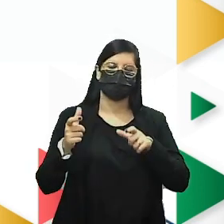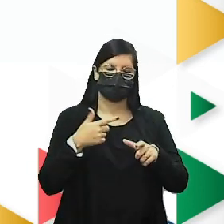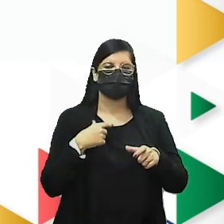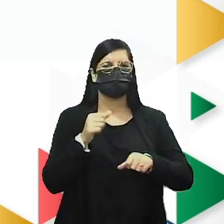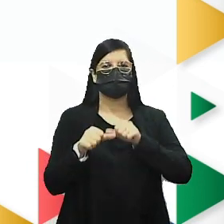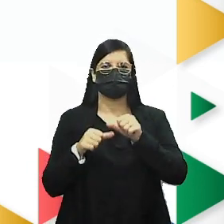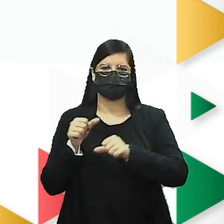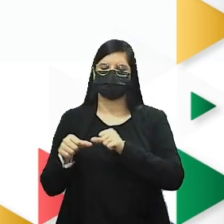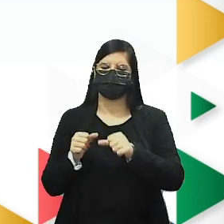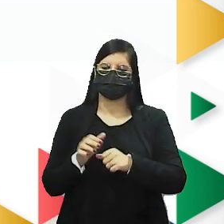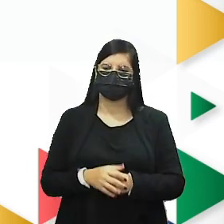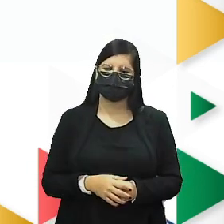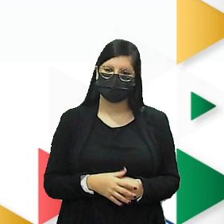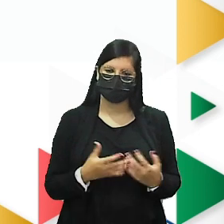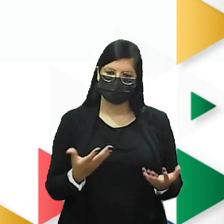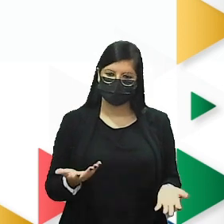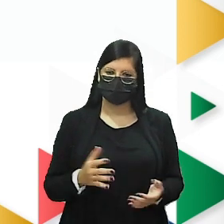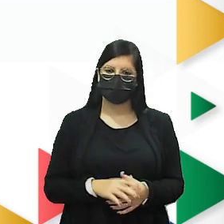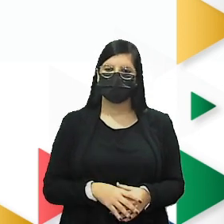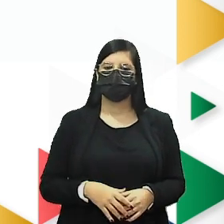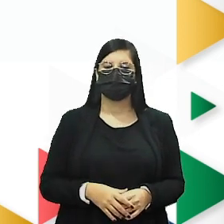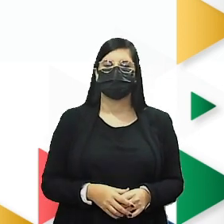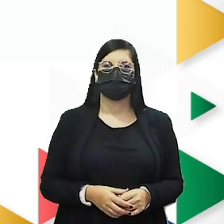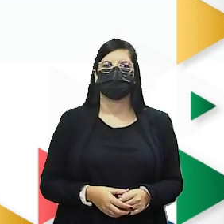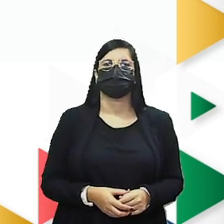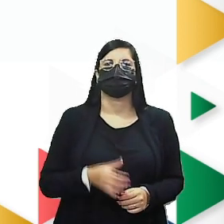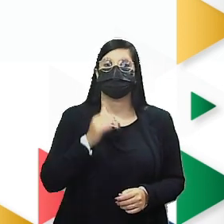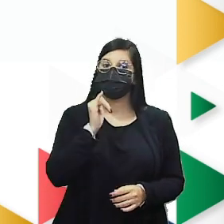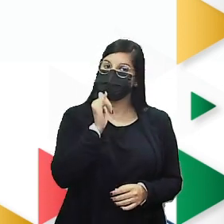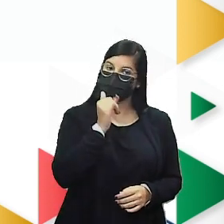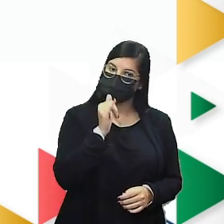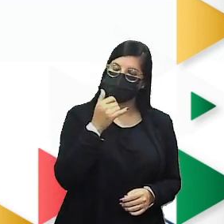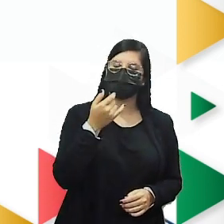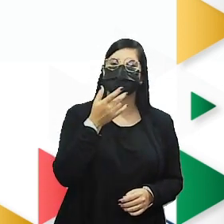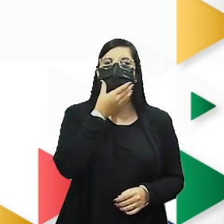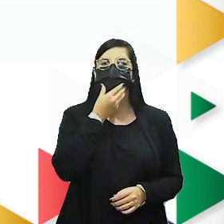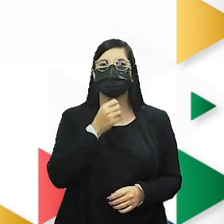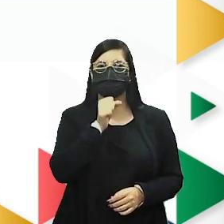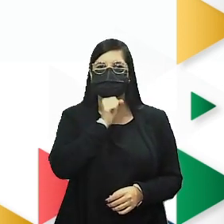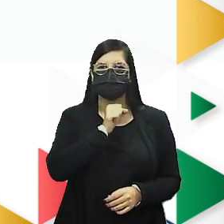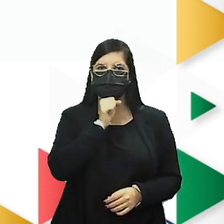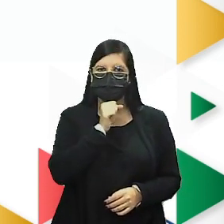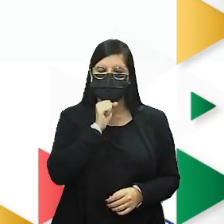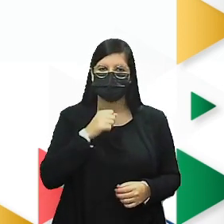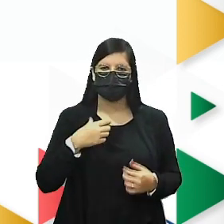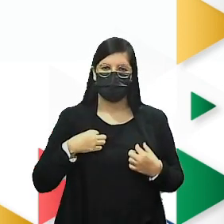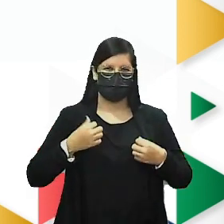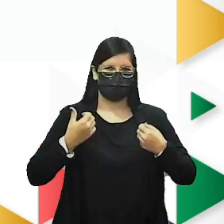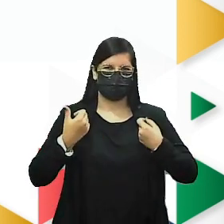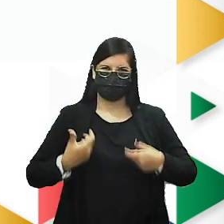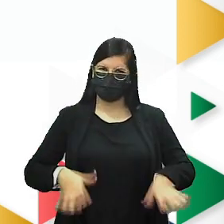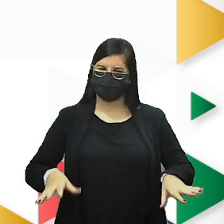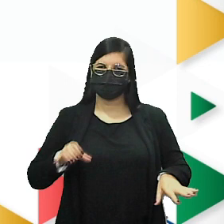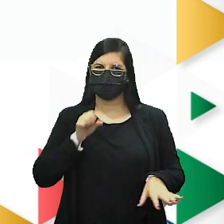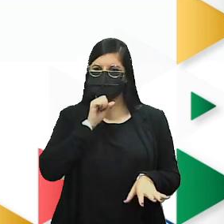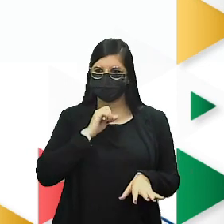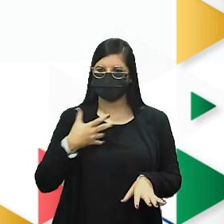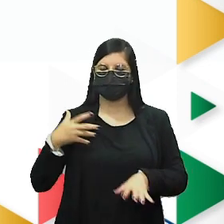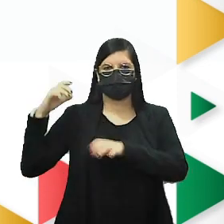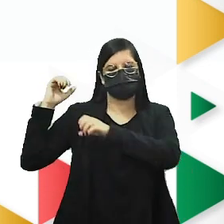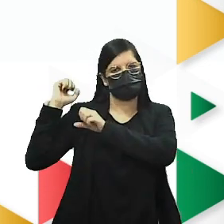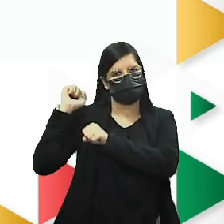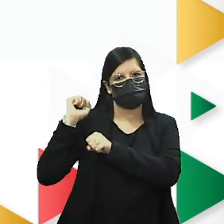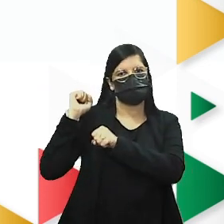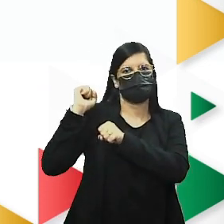uma alteração. Mas é mais ou menos assim. Conta a história de um homem velho e maltrapilho que anda com um saco das